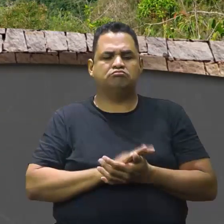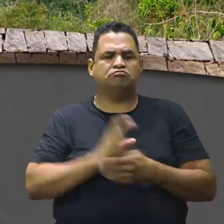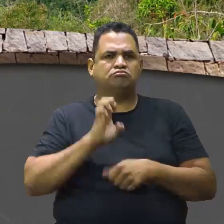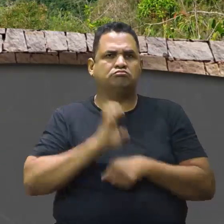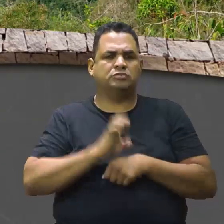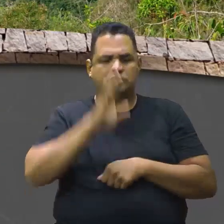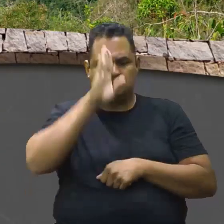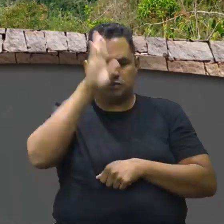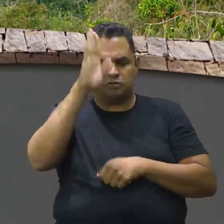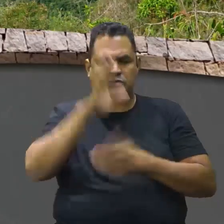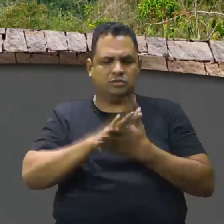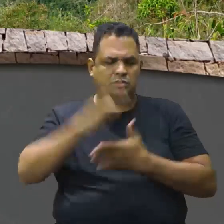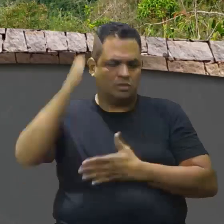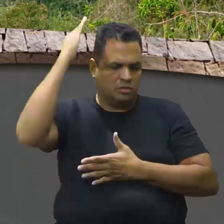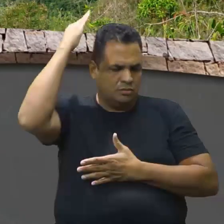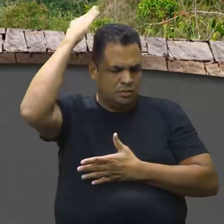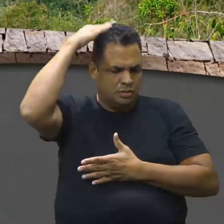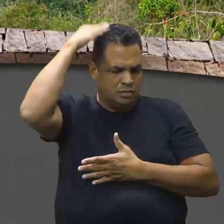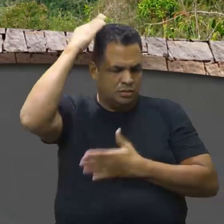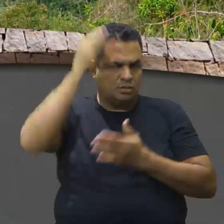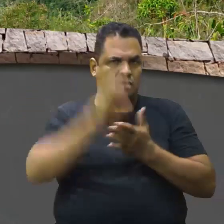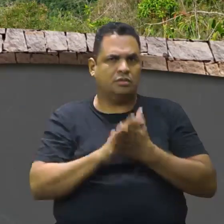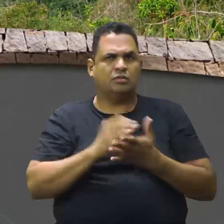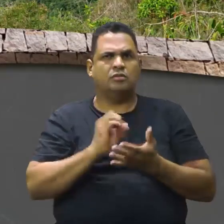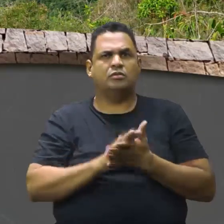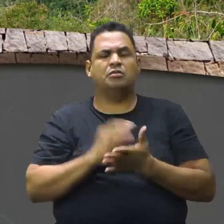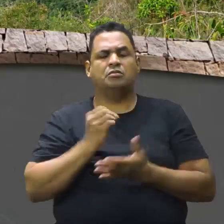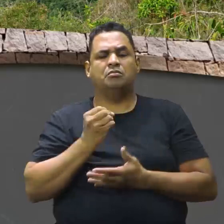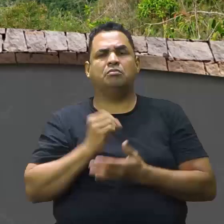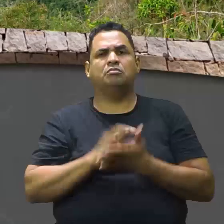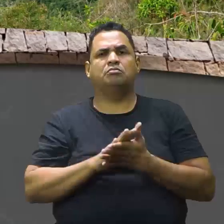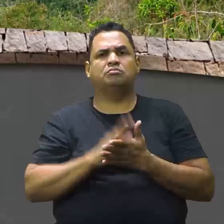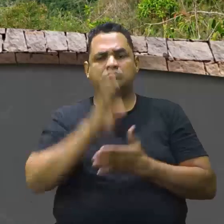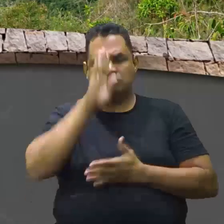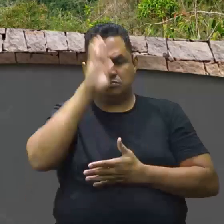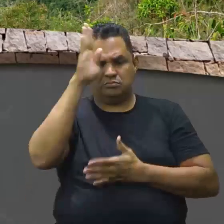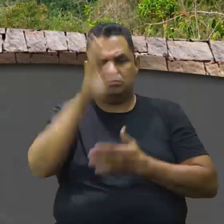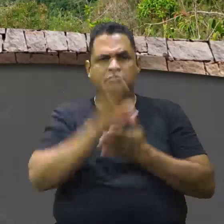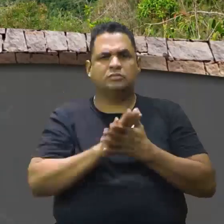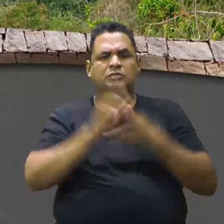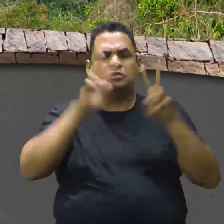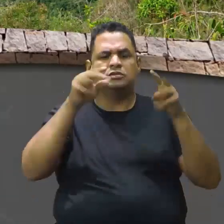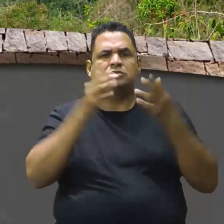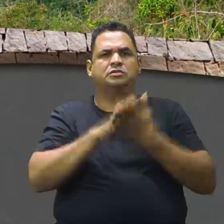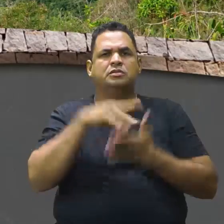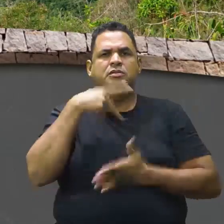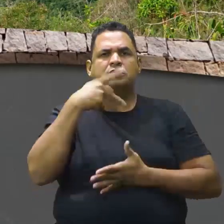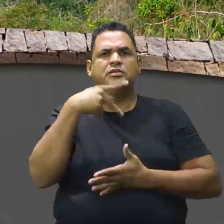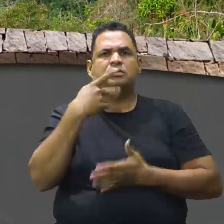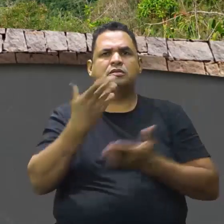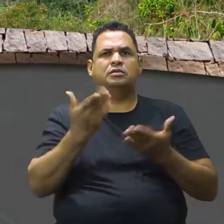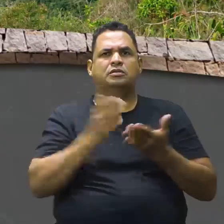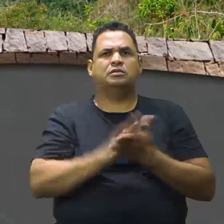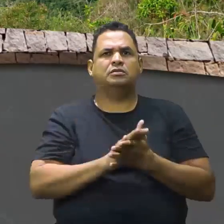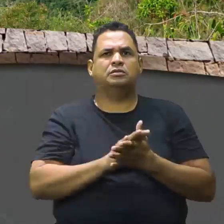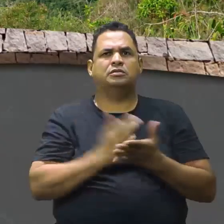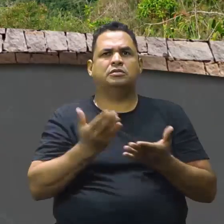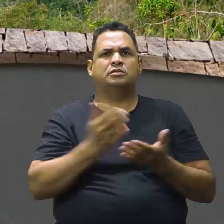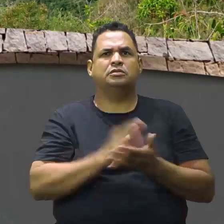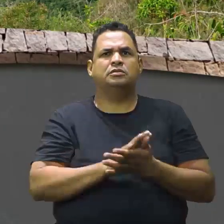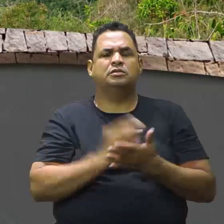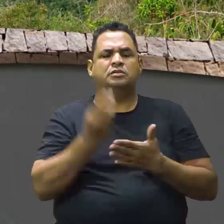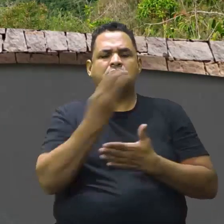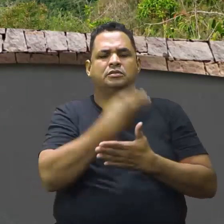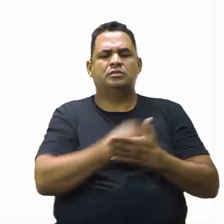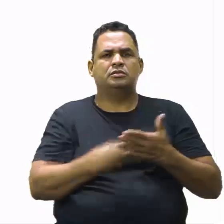estado do Paraná. Beleza, galera? Então, são os principais pontos aí que eu tinha para falar para vocês. Vamos aqui só mais um mapinha antes